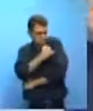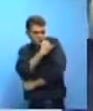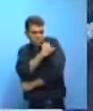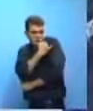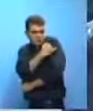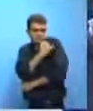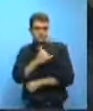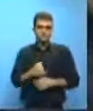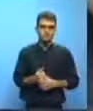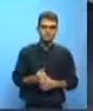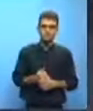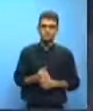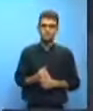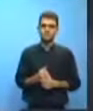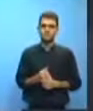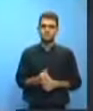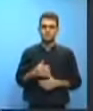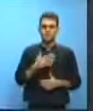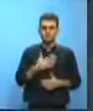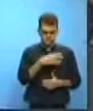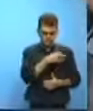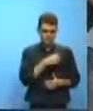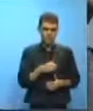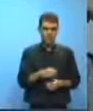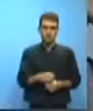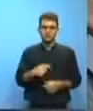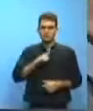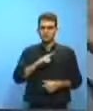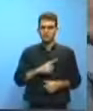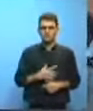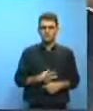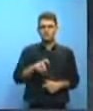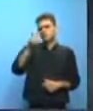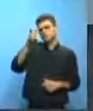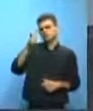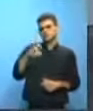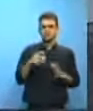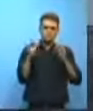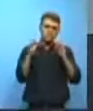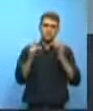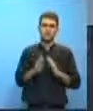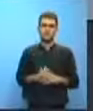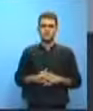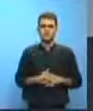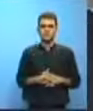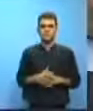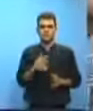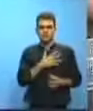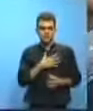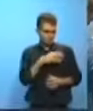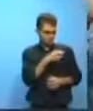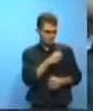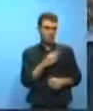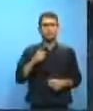cabela. A minha filha já teve uns 5 namorados. O meu menino mais novo foi expulso de 3